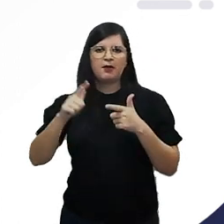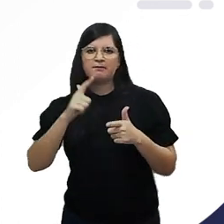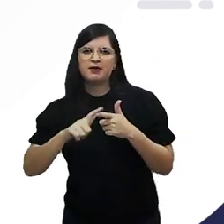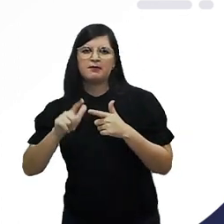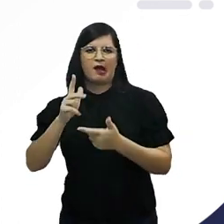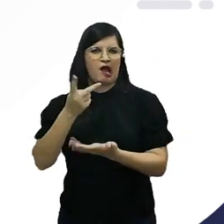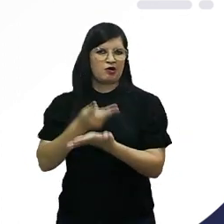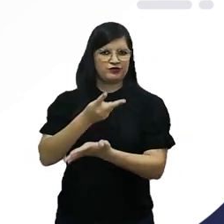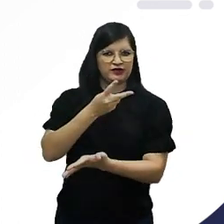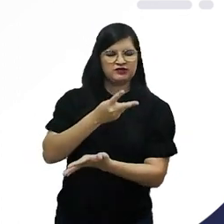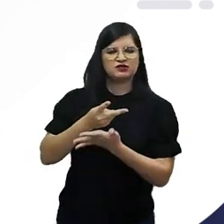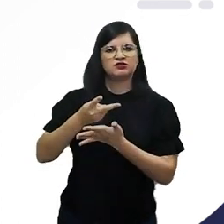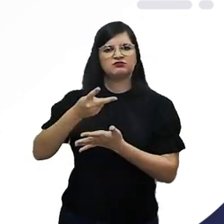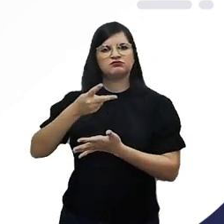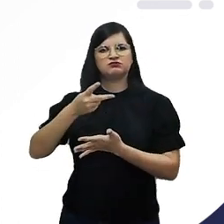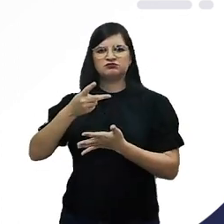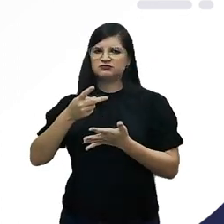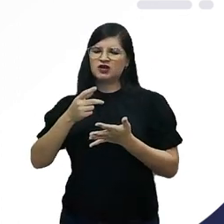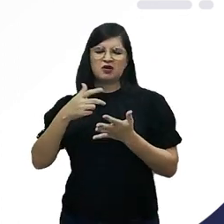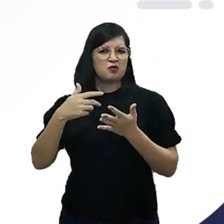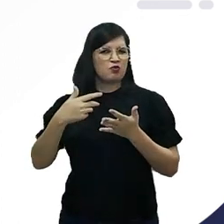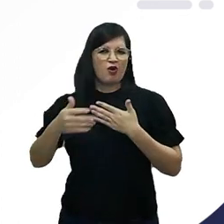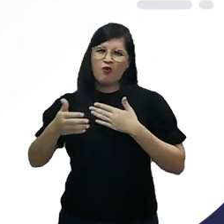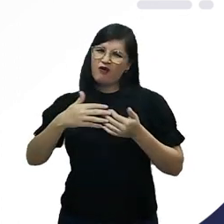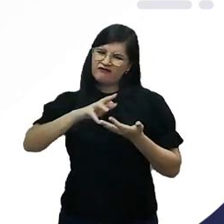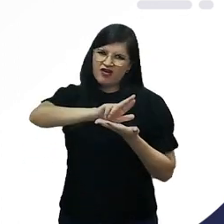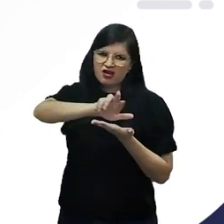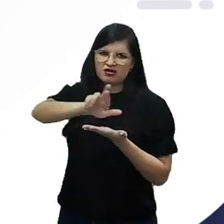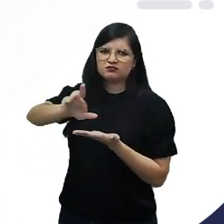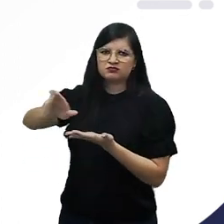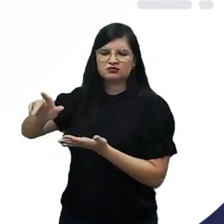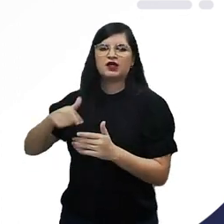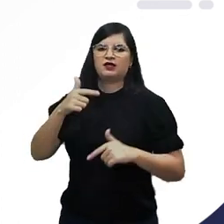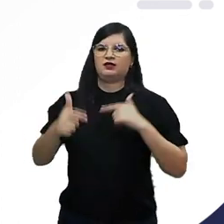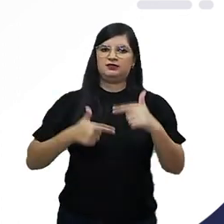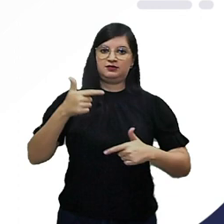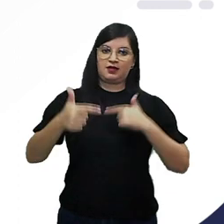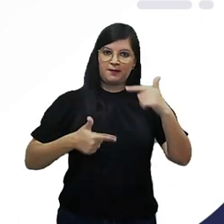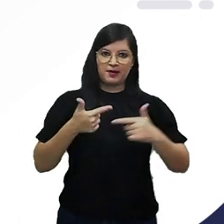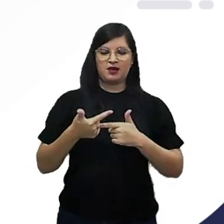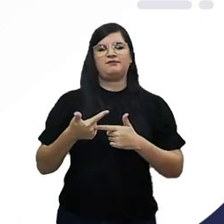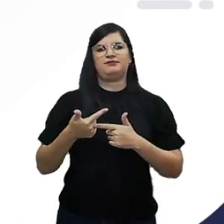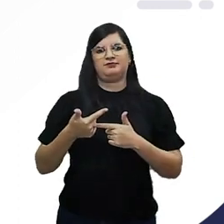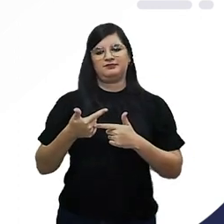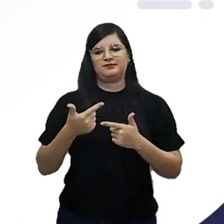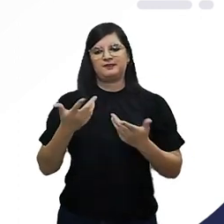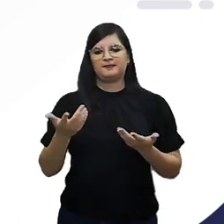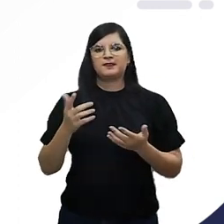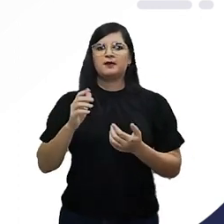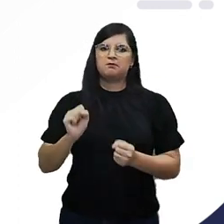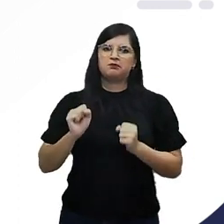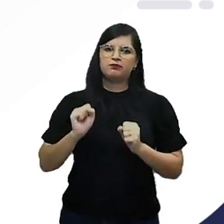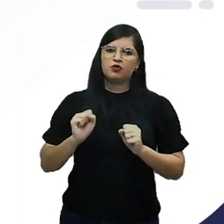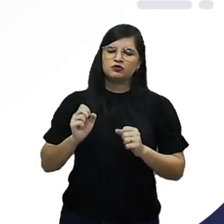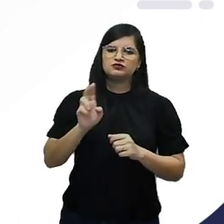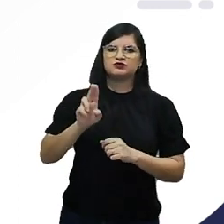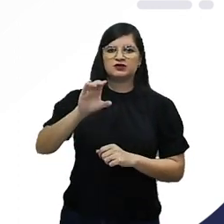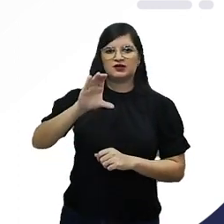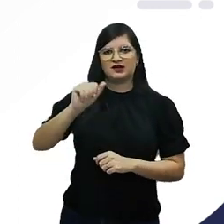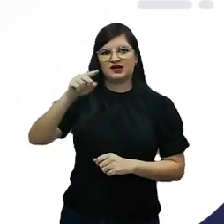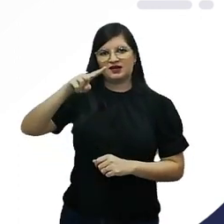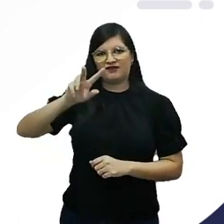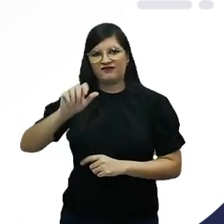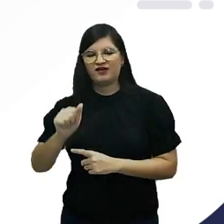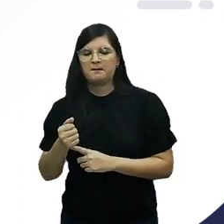acontecendo, uma reportagem. Existem várias formas diferentes de você trabalhar o seu pitch, tá certo? Você pode utilizar o Canva, pode